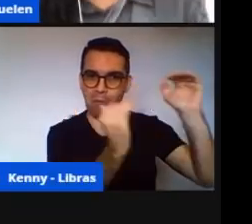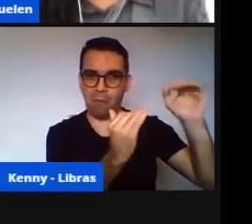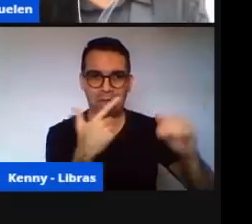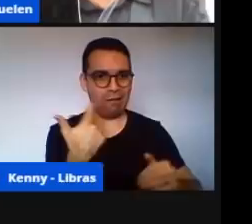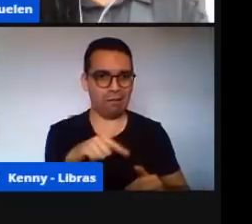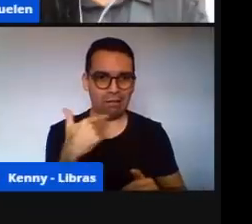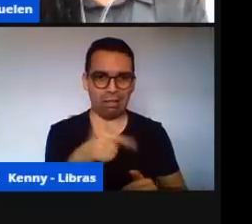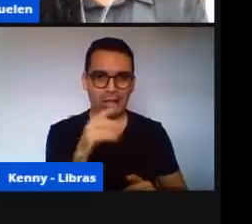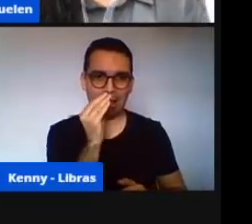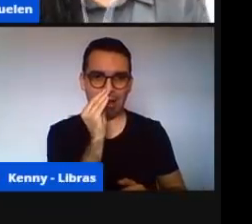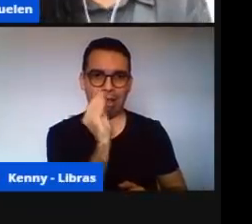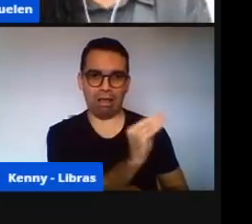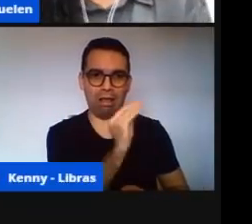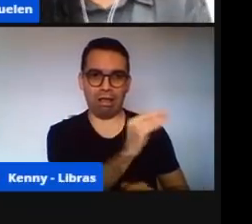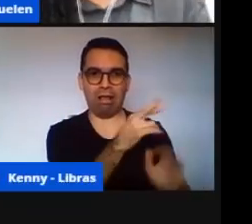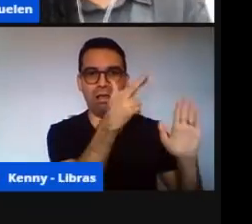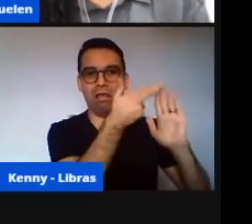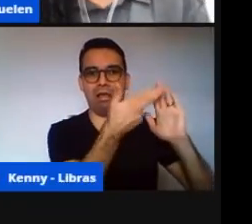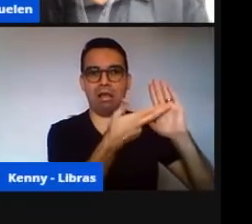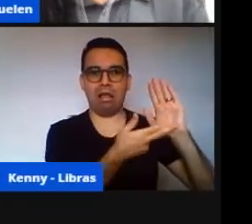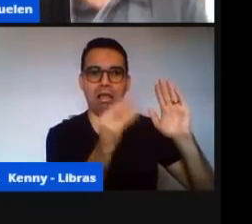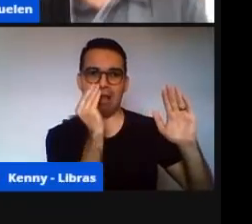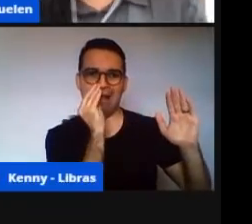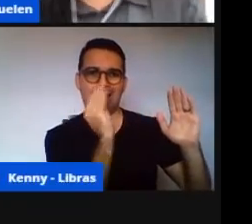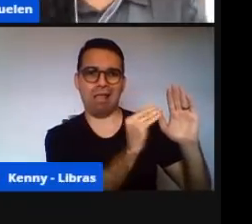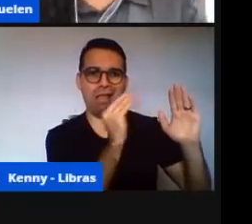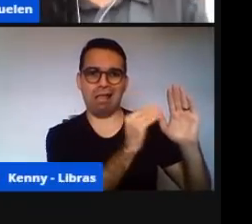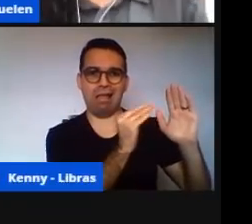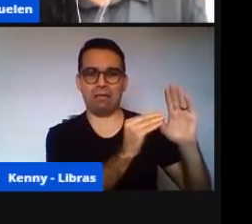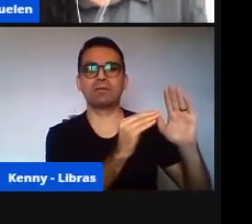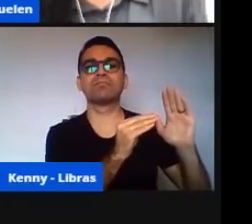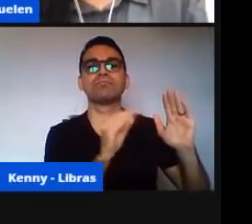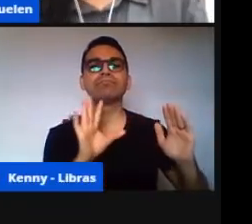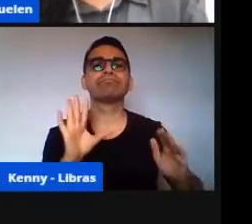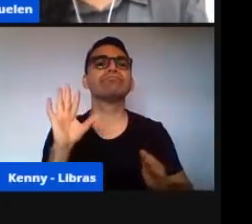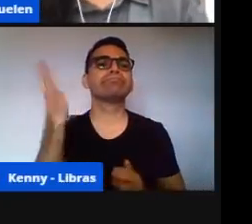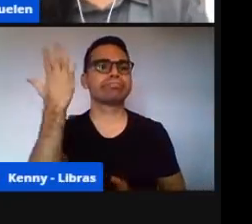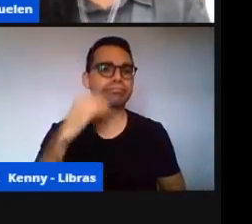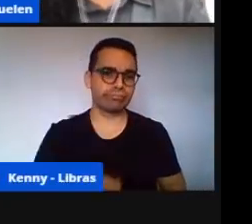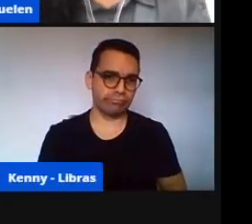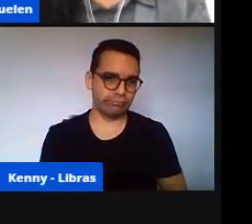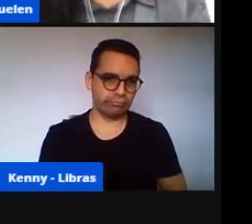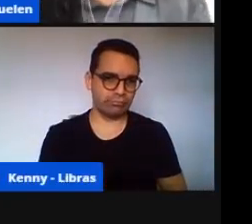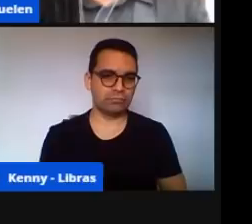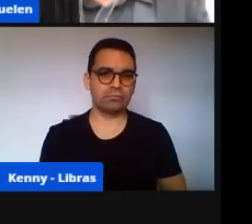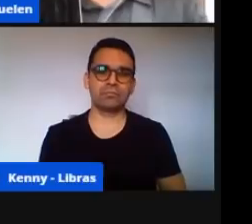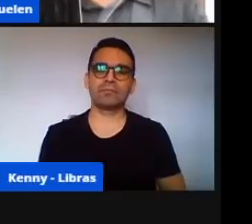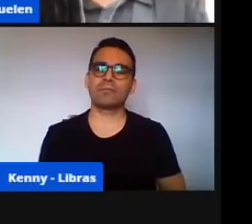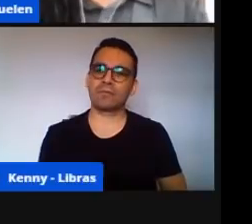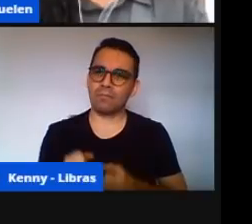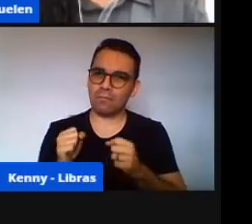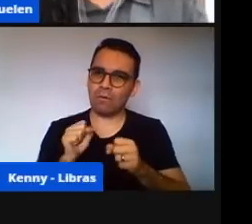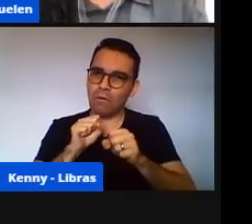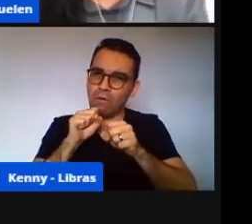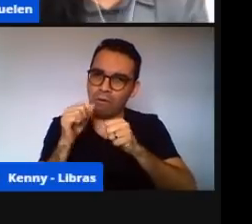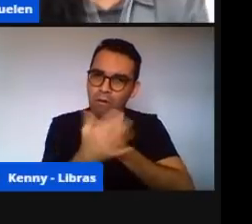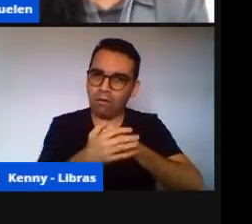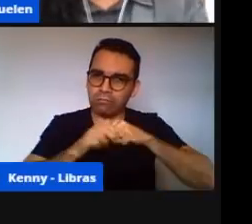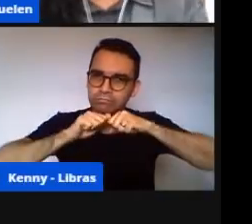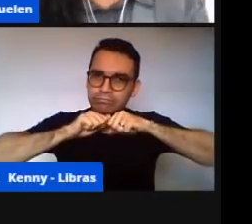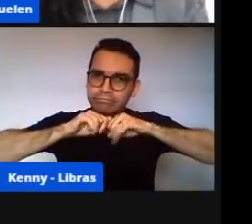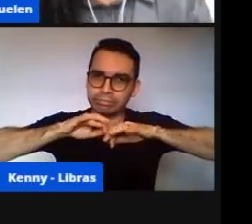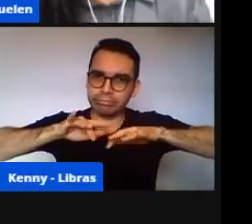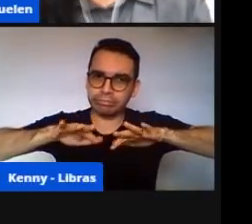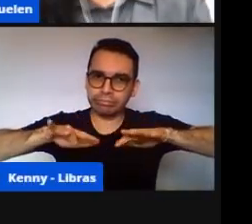espirrar dentro do seu ambiente de trabalho, conversar sem a utilização dessa máscara, ele pode estar contaminando o seu local de